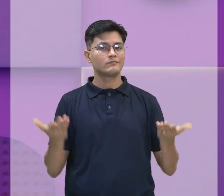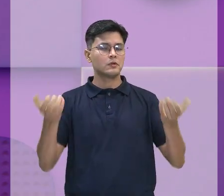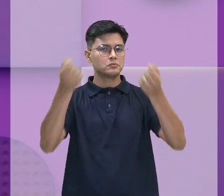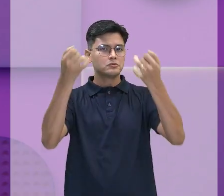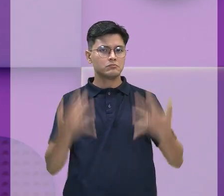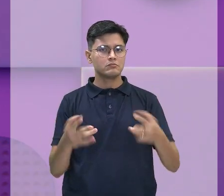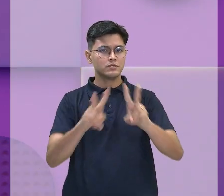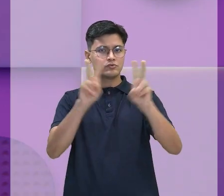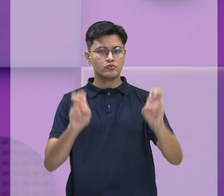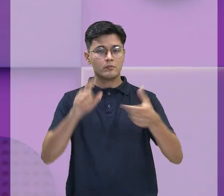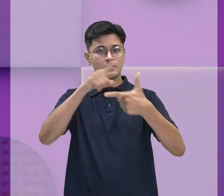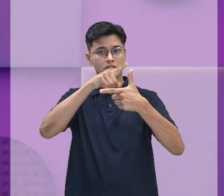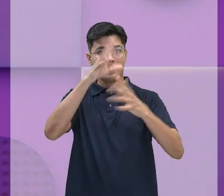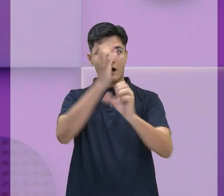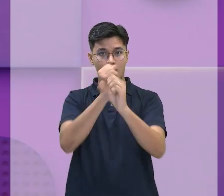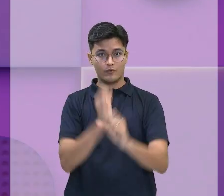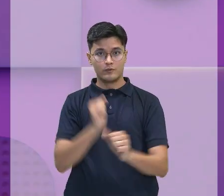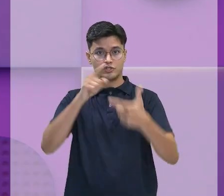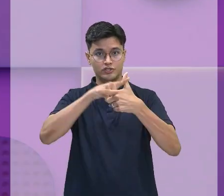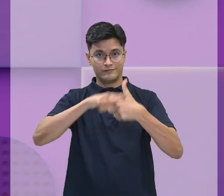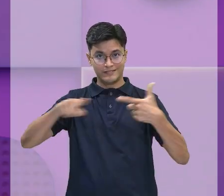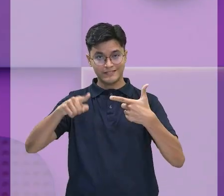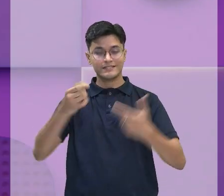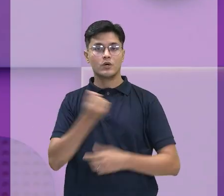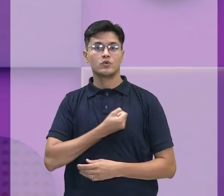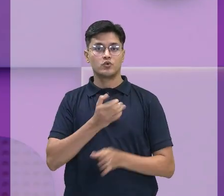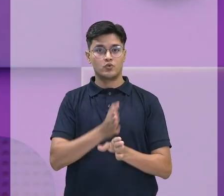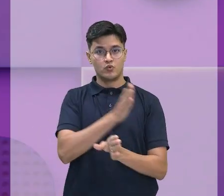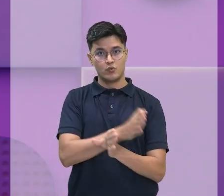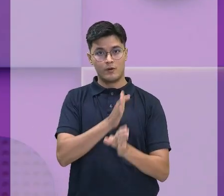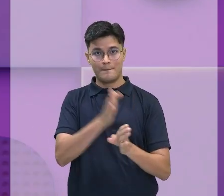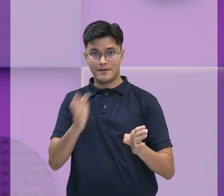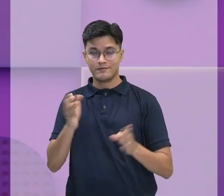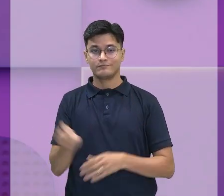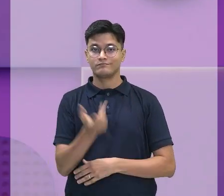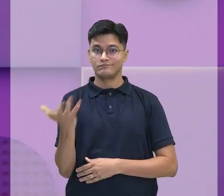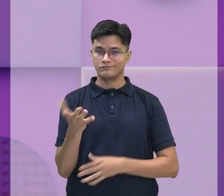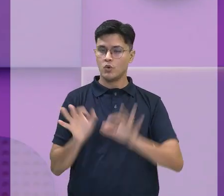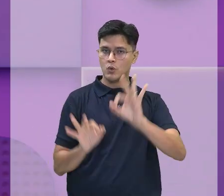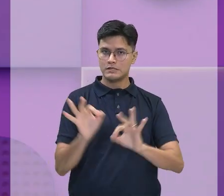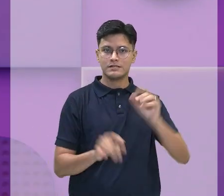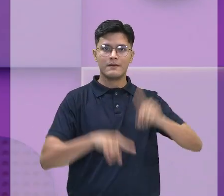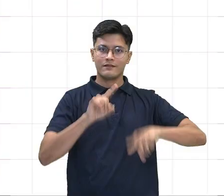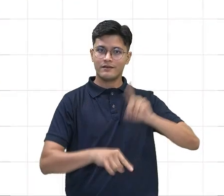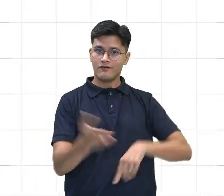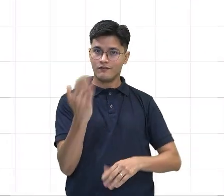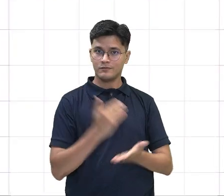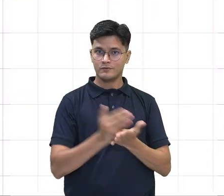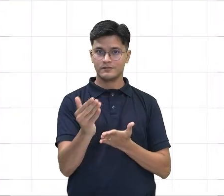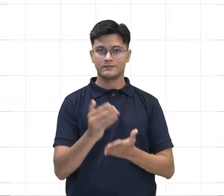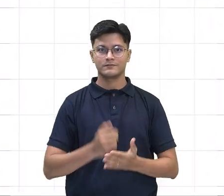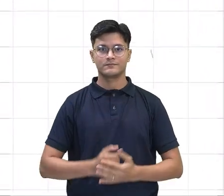sobre divisão de números inteiros. Então pegue seu caderno, pegue sua caneta e vamos para a aula.